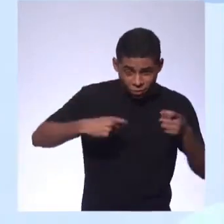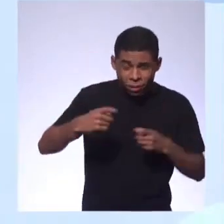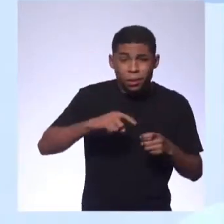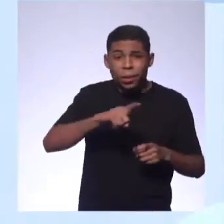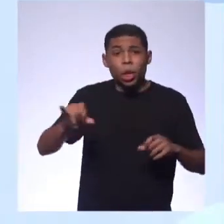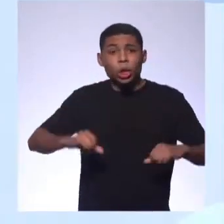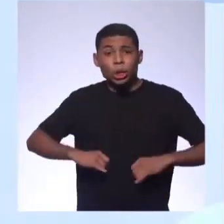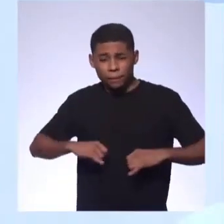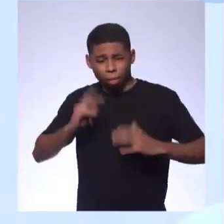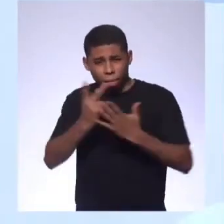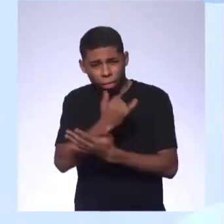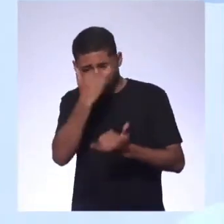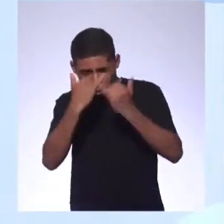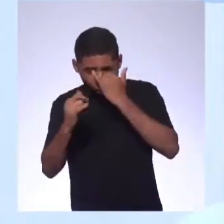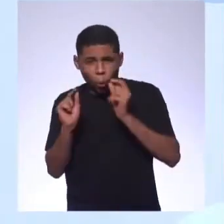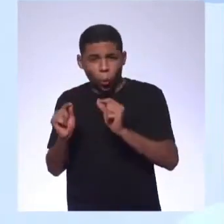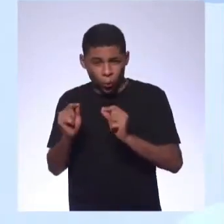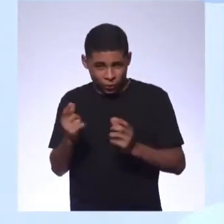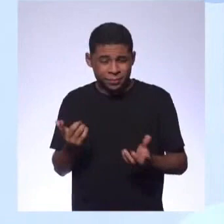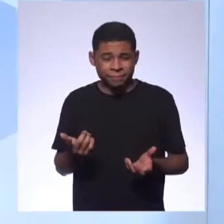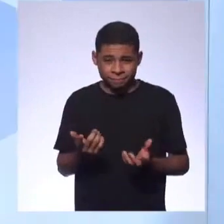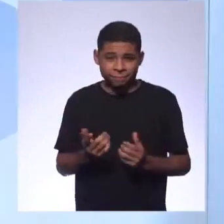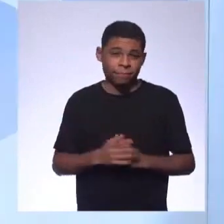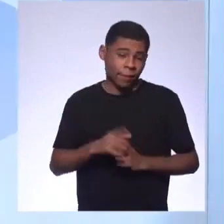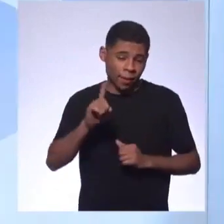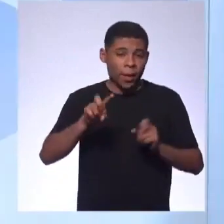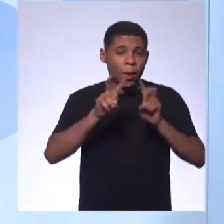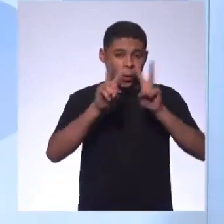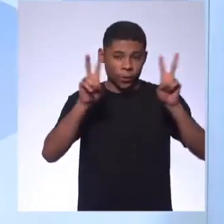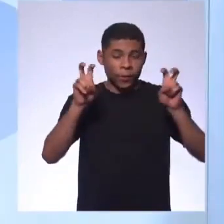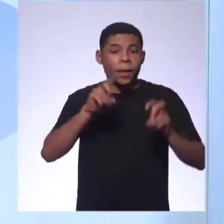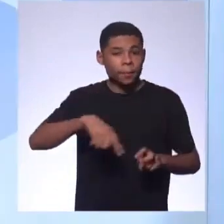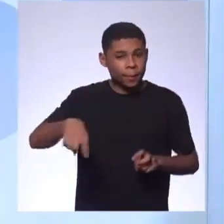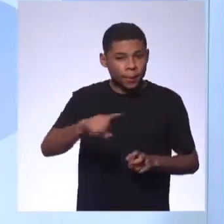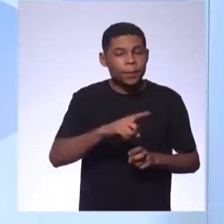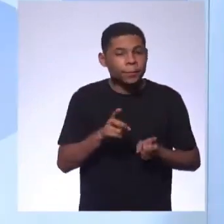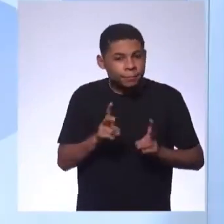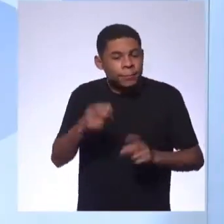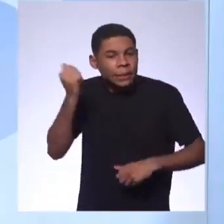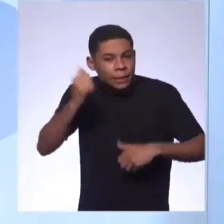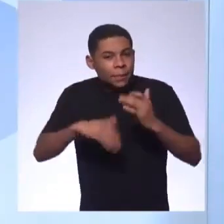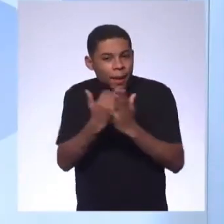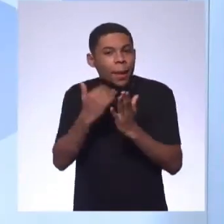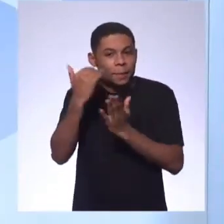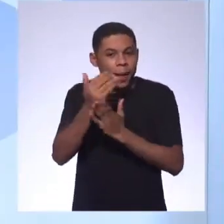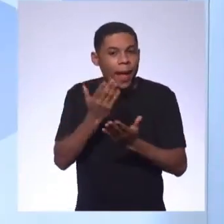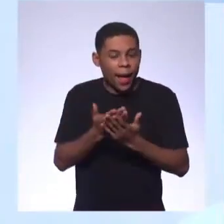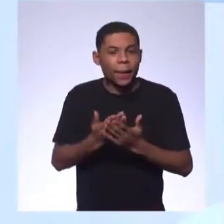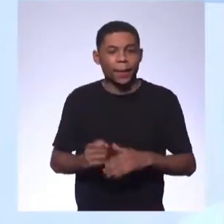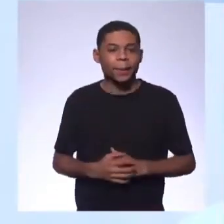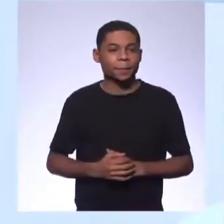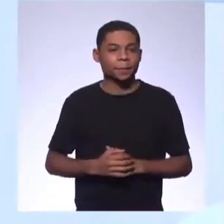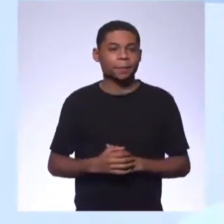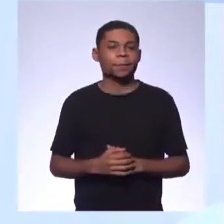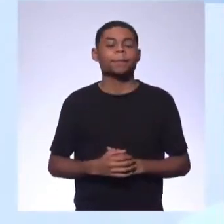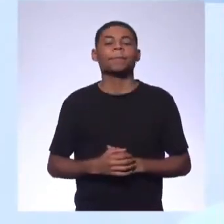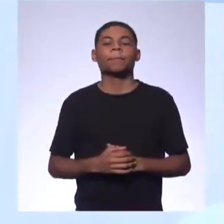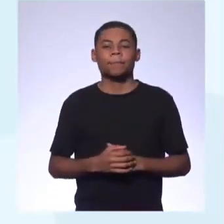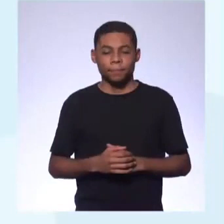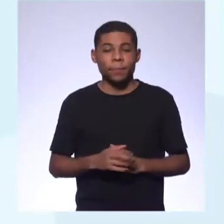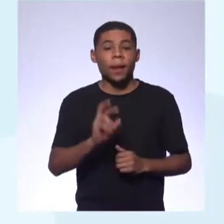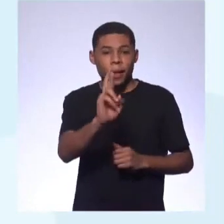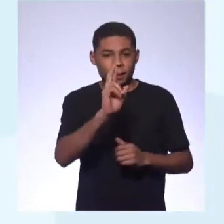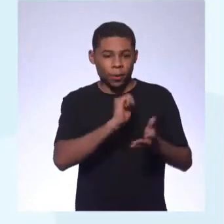sofria as consequências da guerra, né? Sim, esse é um tema para dar continuidade, né? Em outras aulas. Gente, então aí respondam